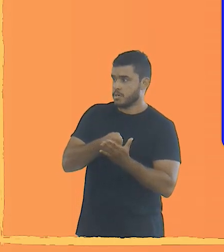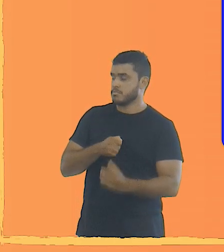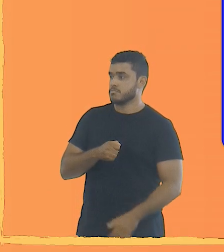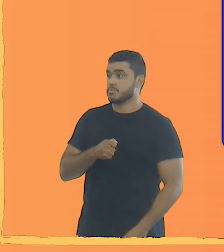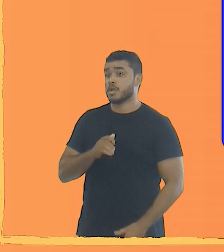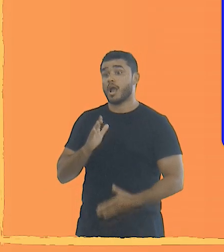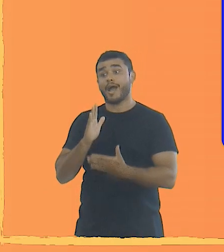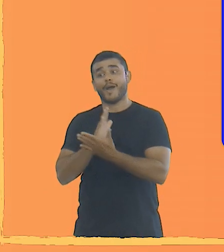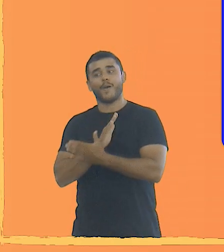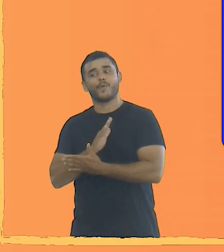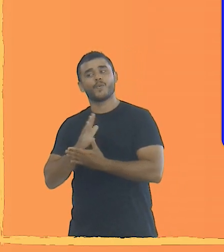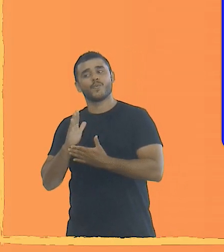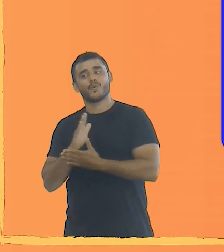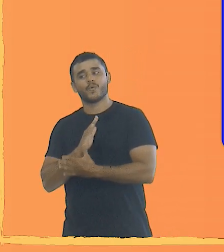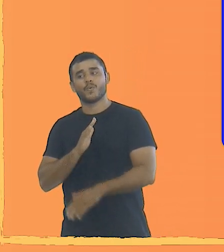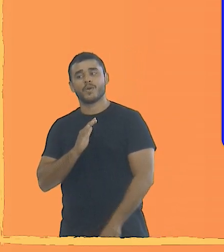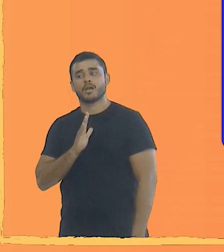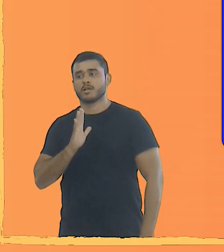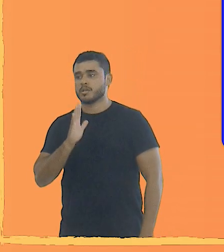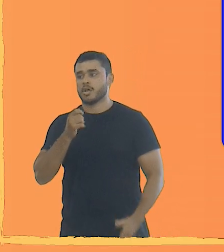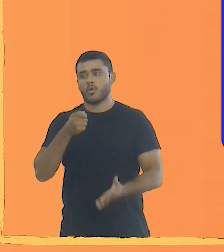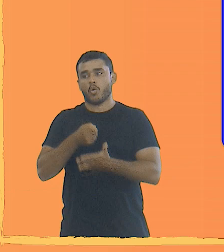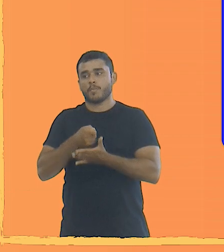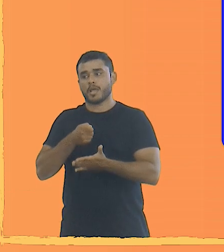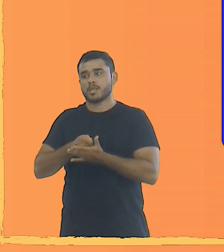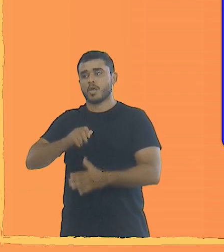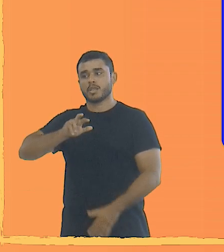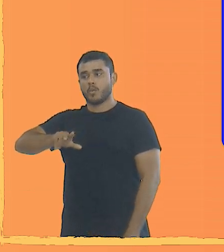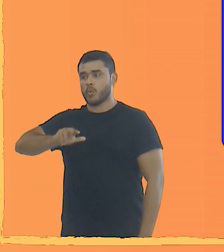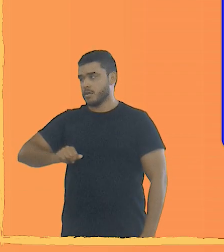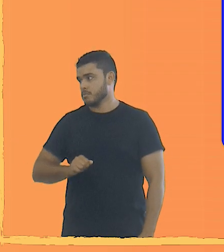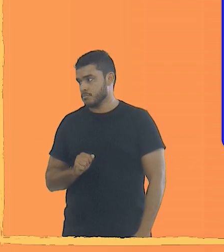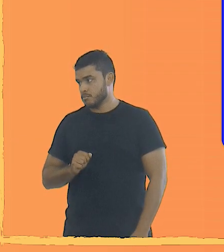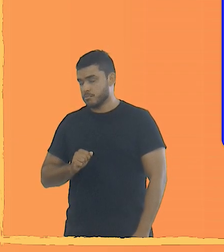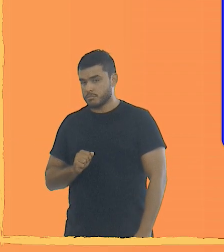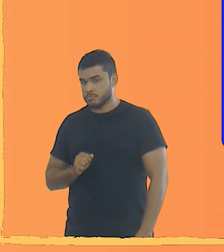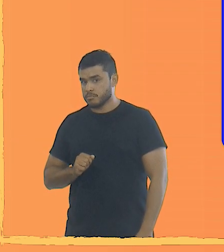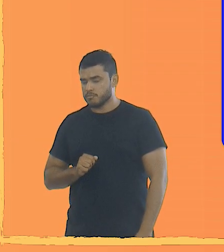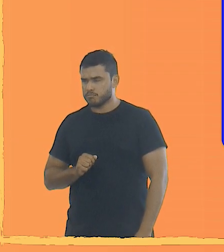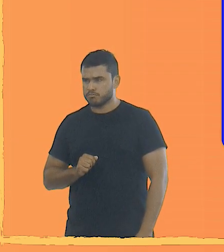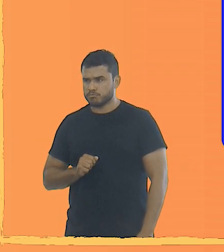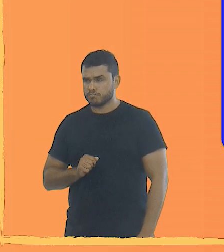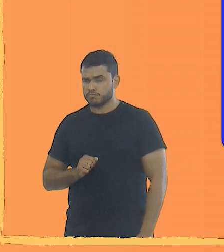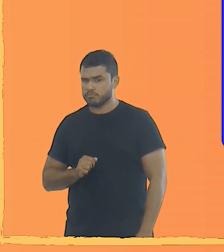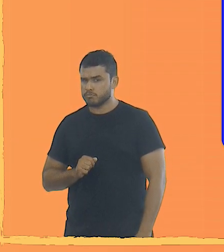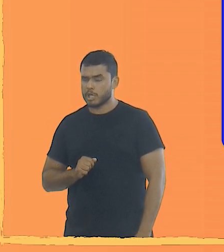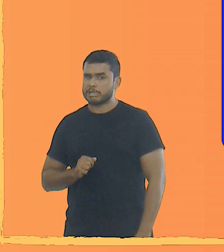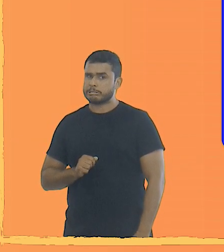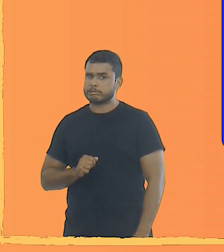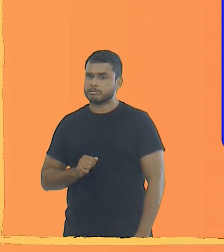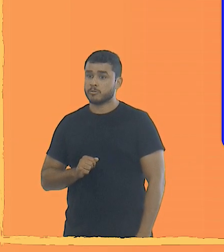são opcionais. O que é obrigatório e o que é opcional? Vejam só, a